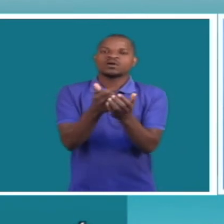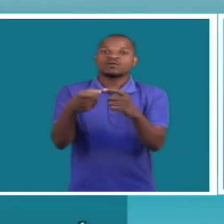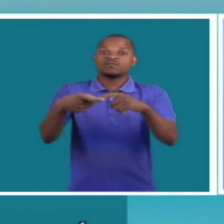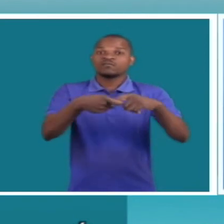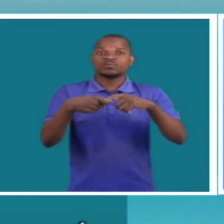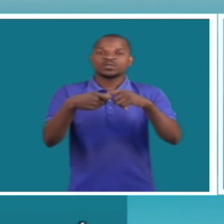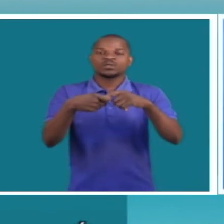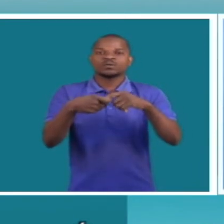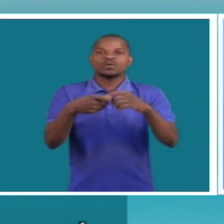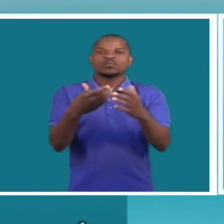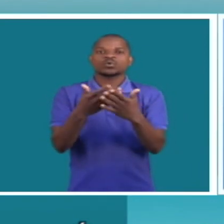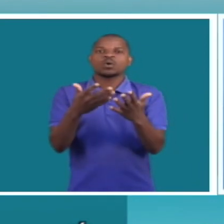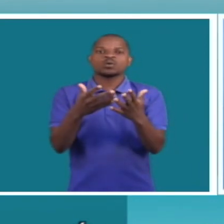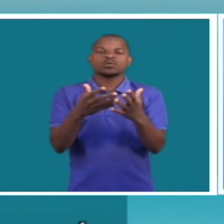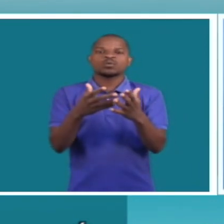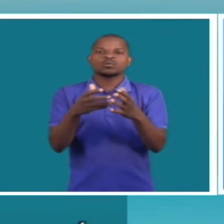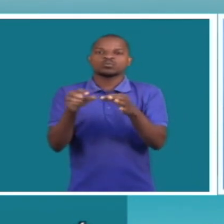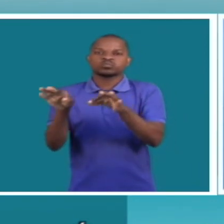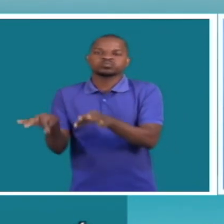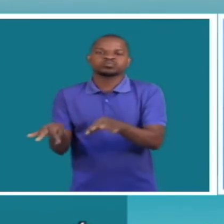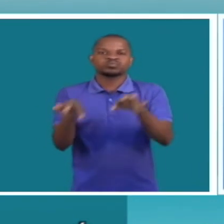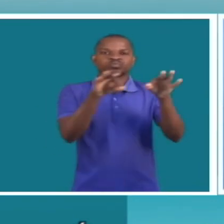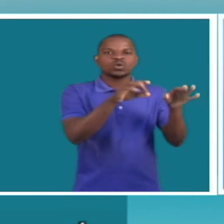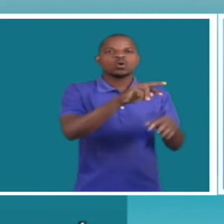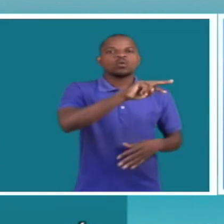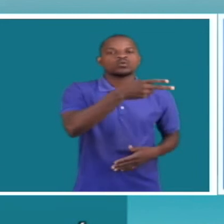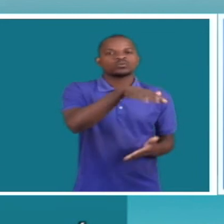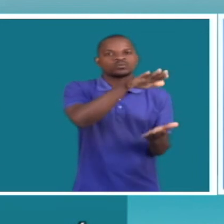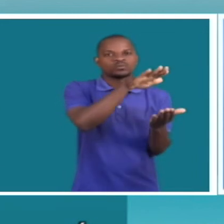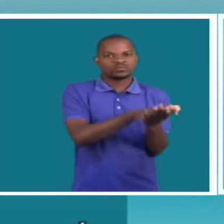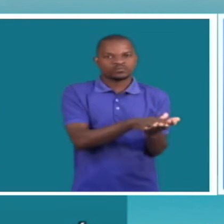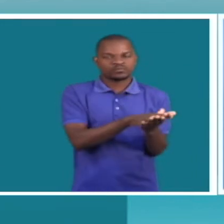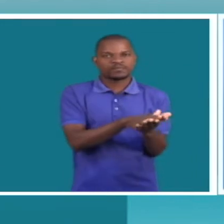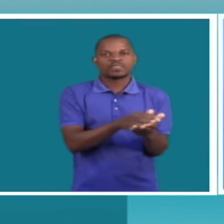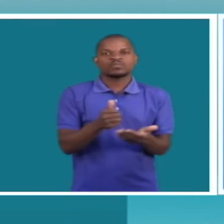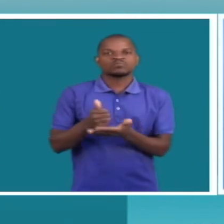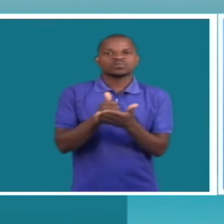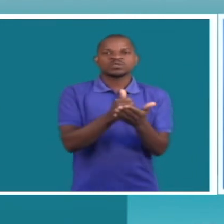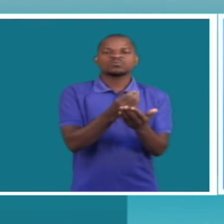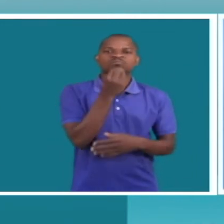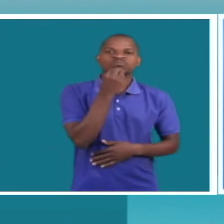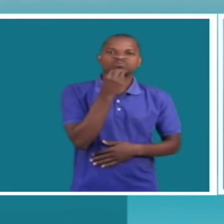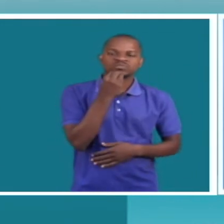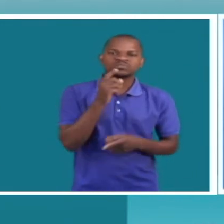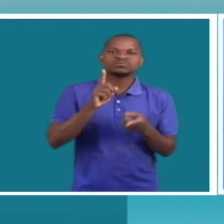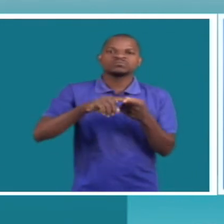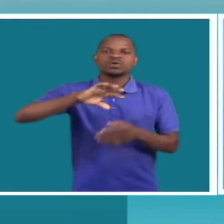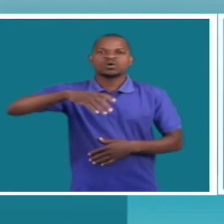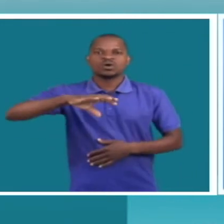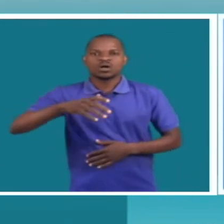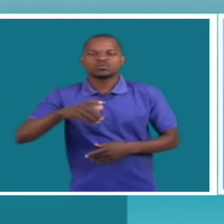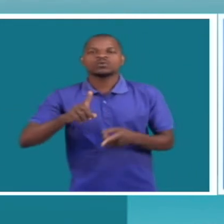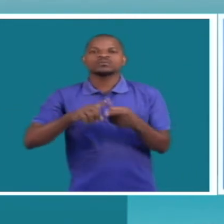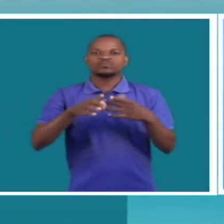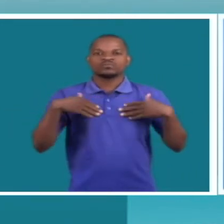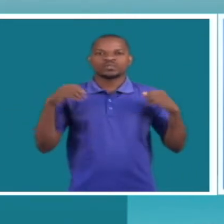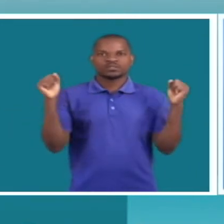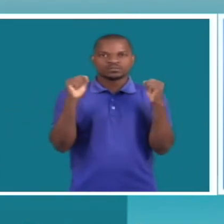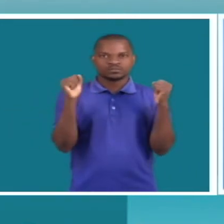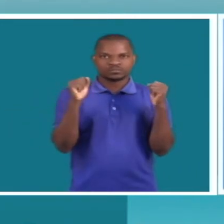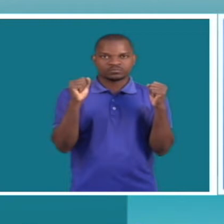que estão deslocadas com as necessidades básicas. Comida, água, saúde.